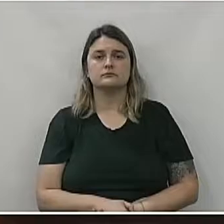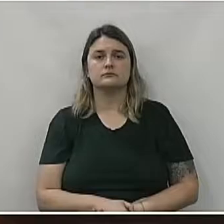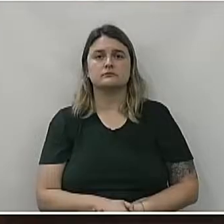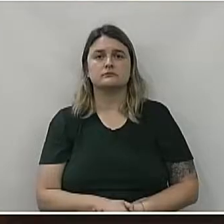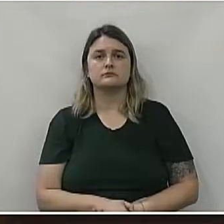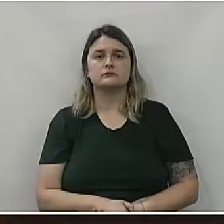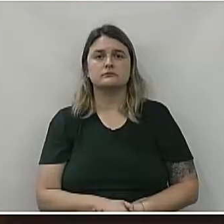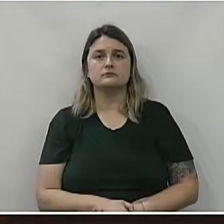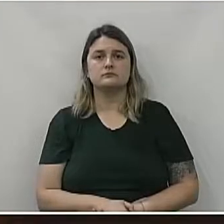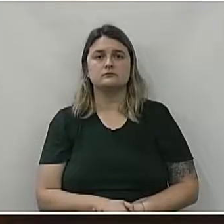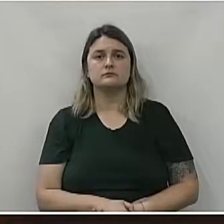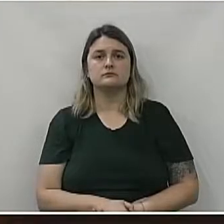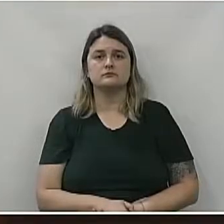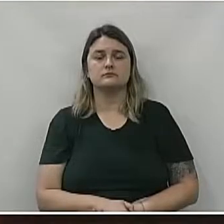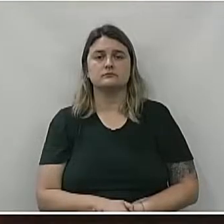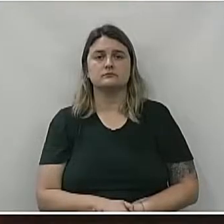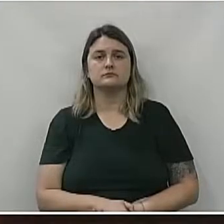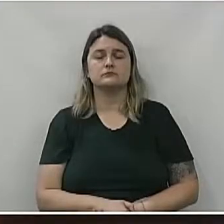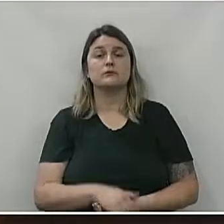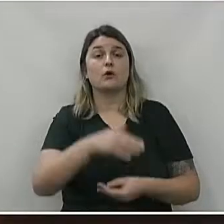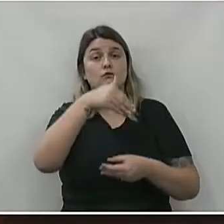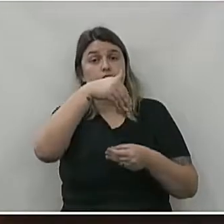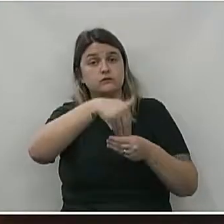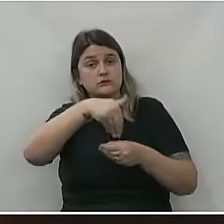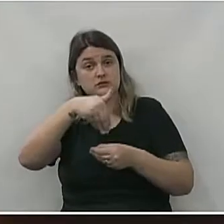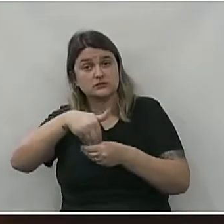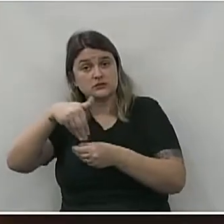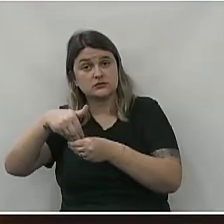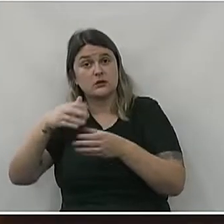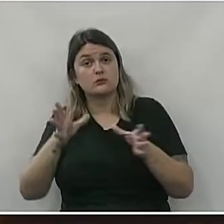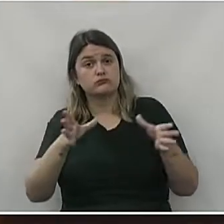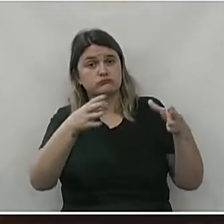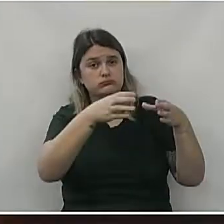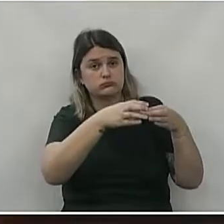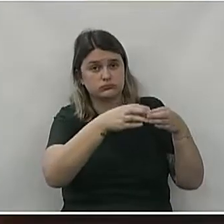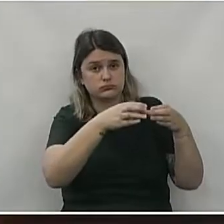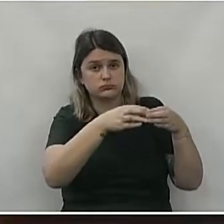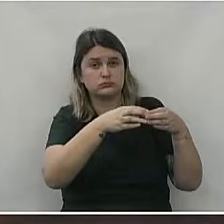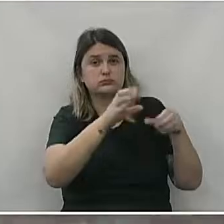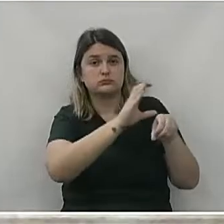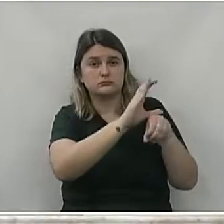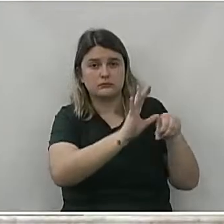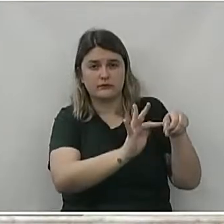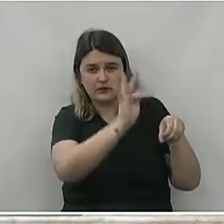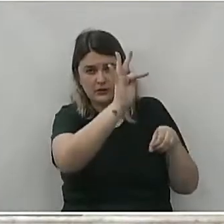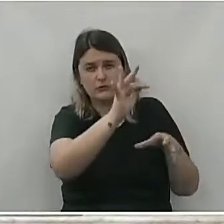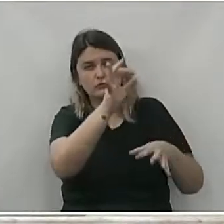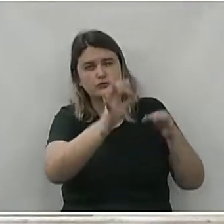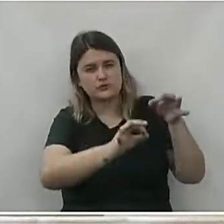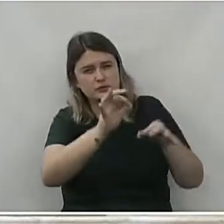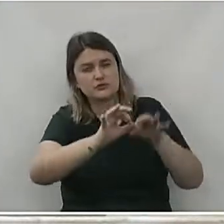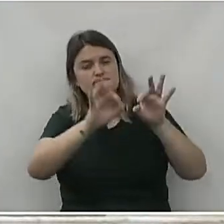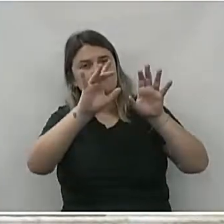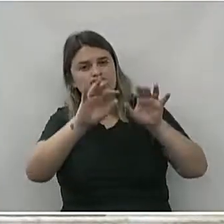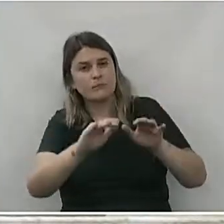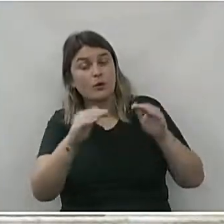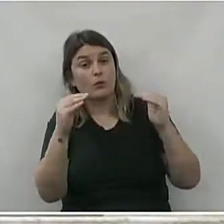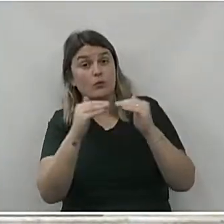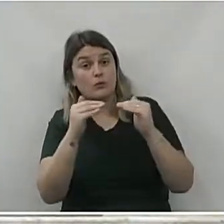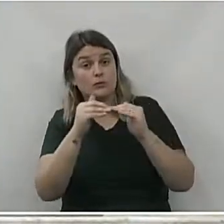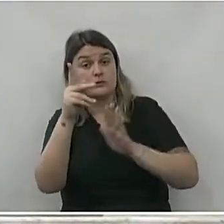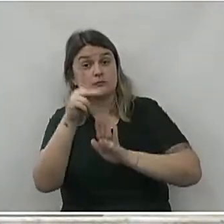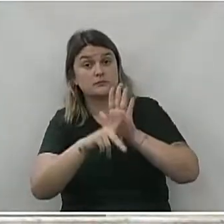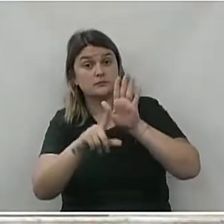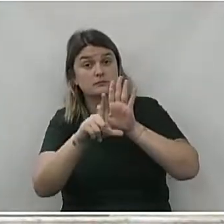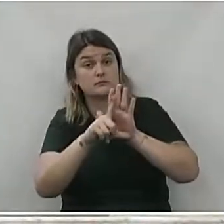Matéria da ordem do dia. Votação do parecer fundamentado da Comissão de Constituição, Justiça e Redação Final. Favorável